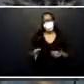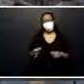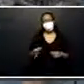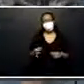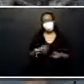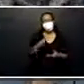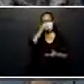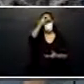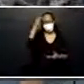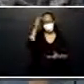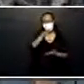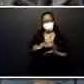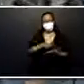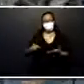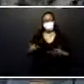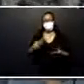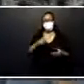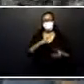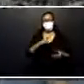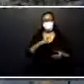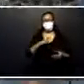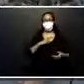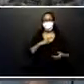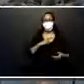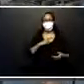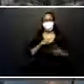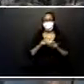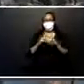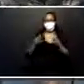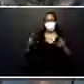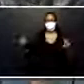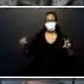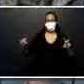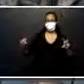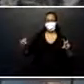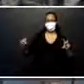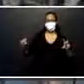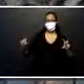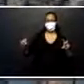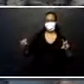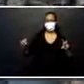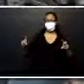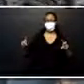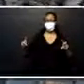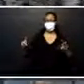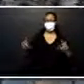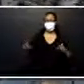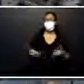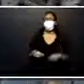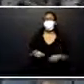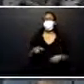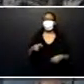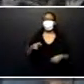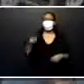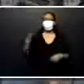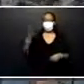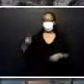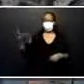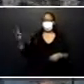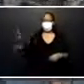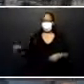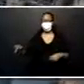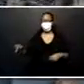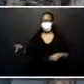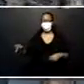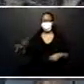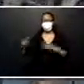já temos um argumento. Mesmo porque, áreas que atuam como docente, como é a tradição